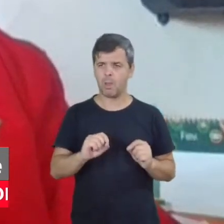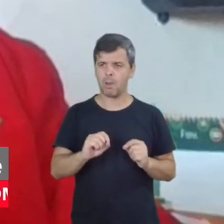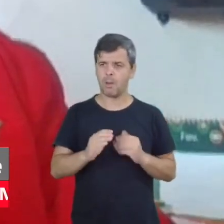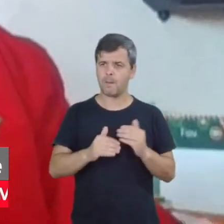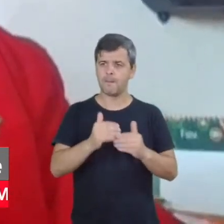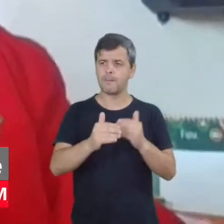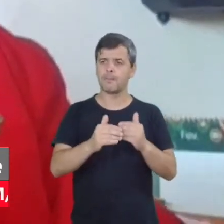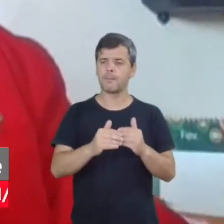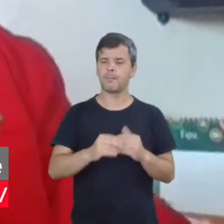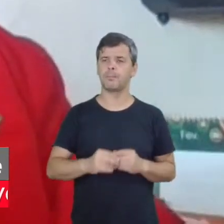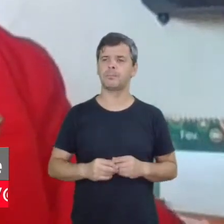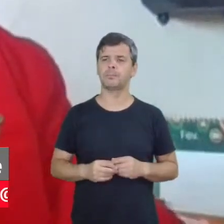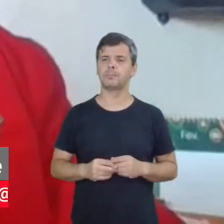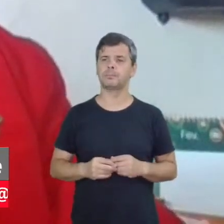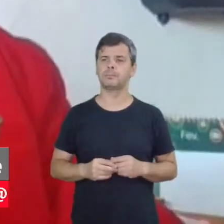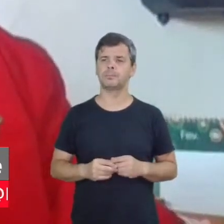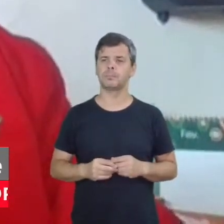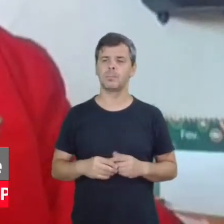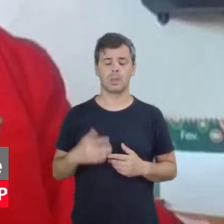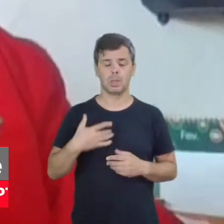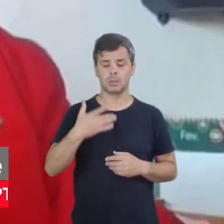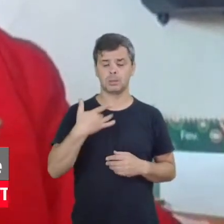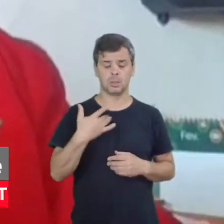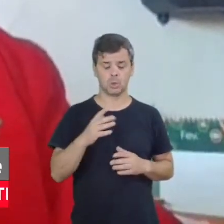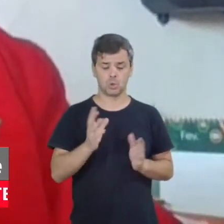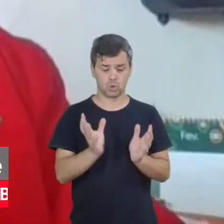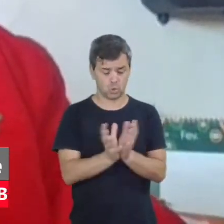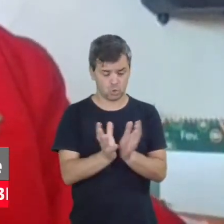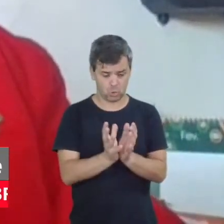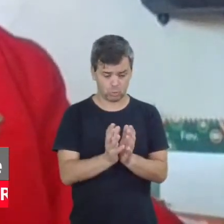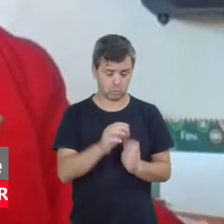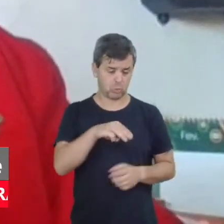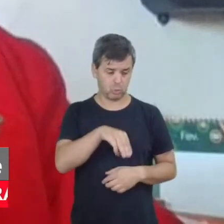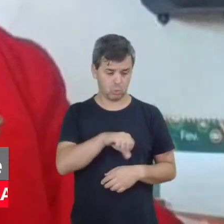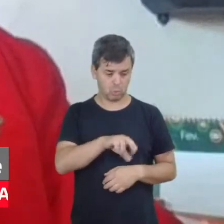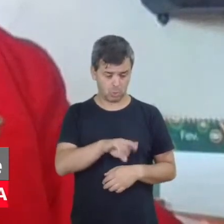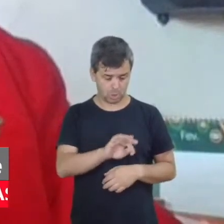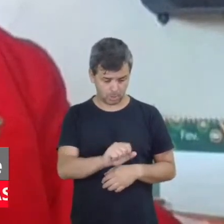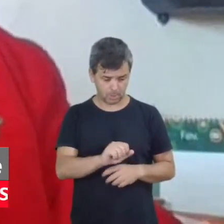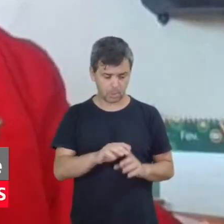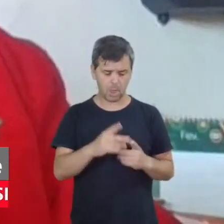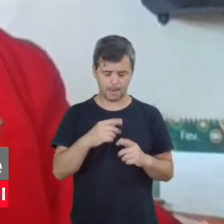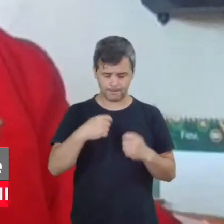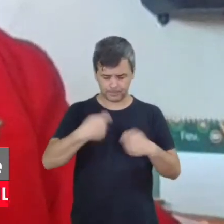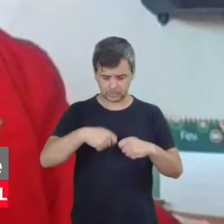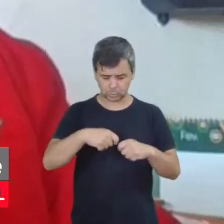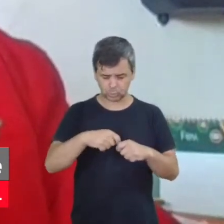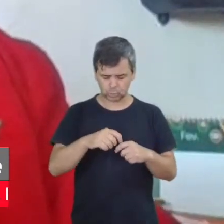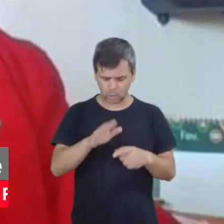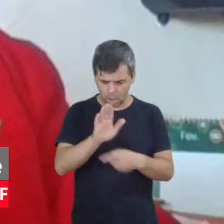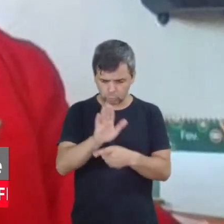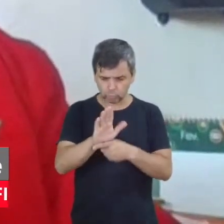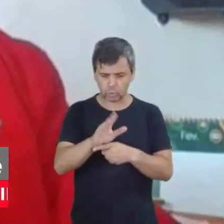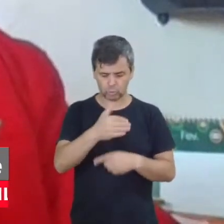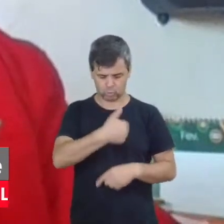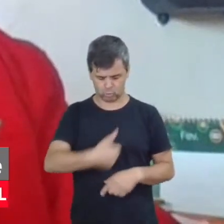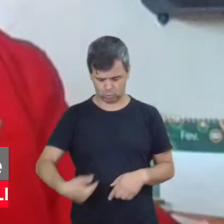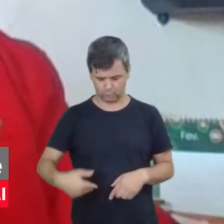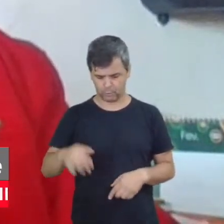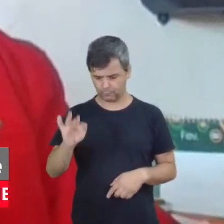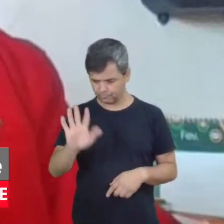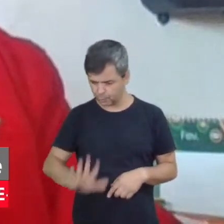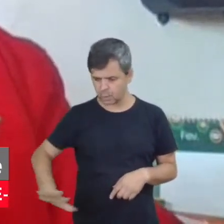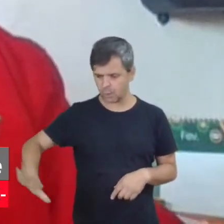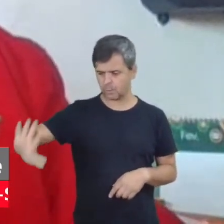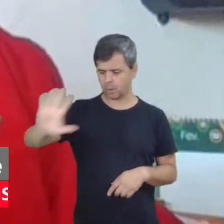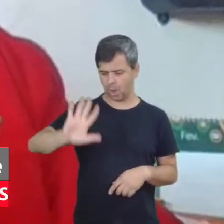processo somente dos assentamentos. É necessário, com todo esse esforço que o governo federal está colocando para reconstruir o